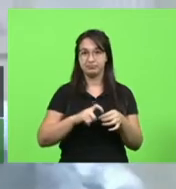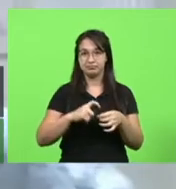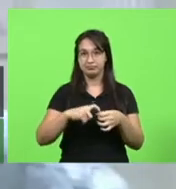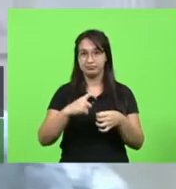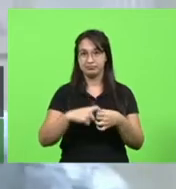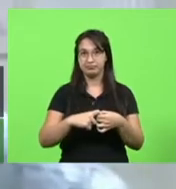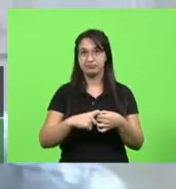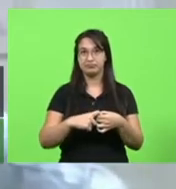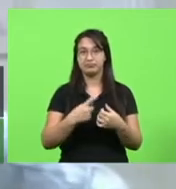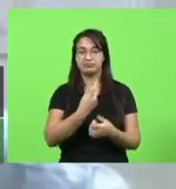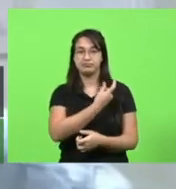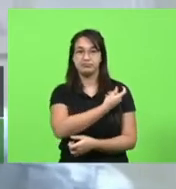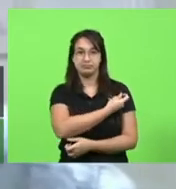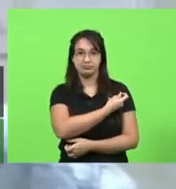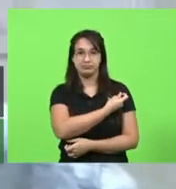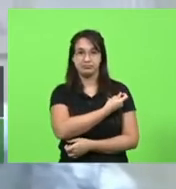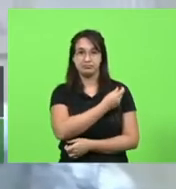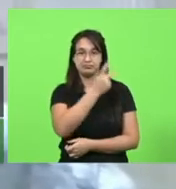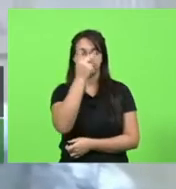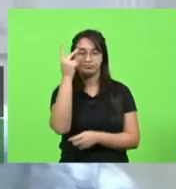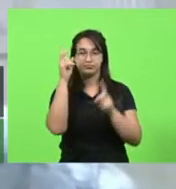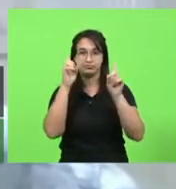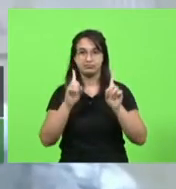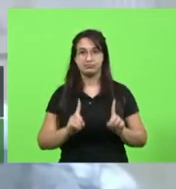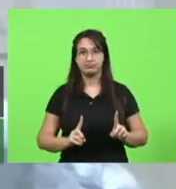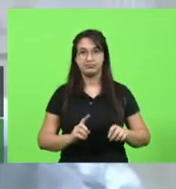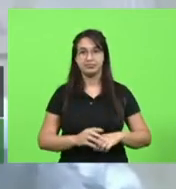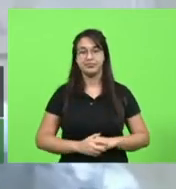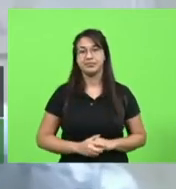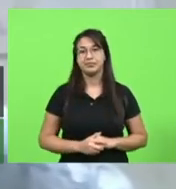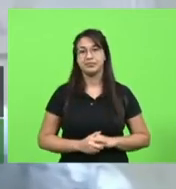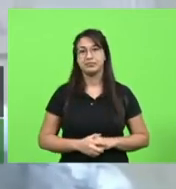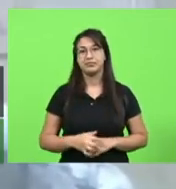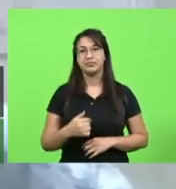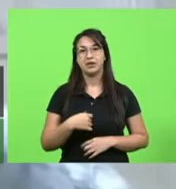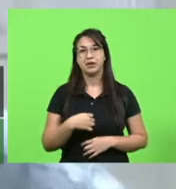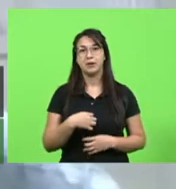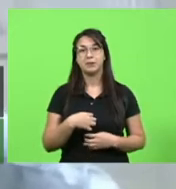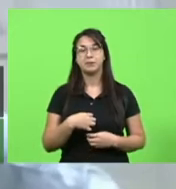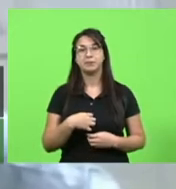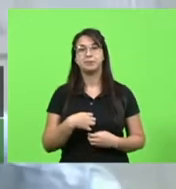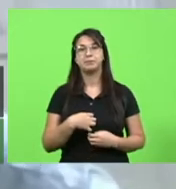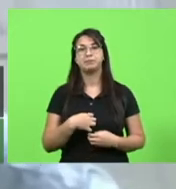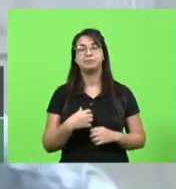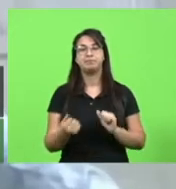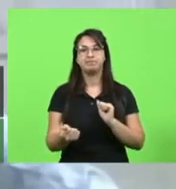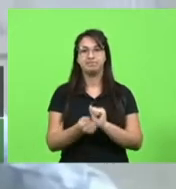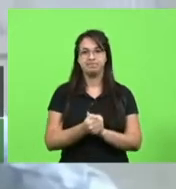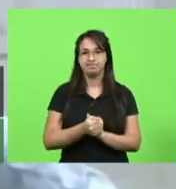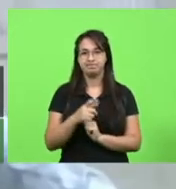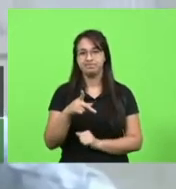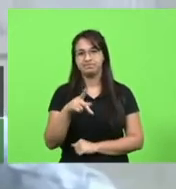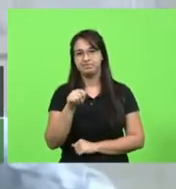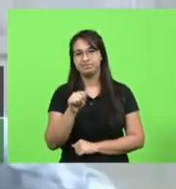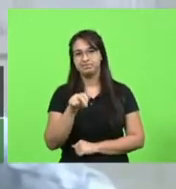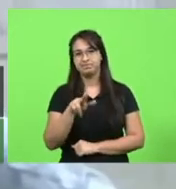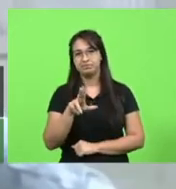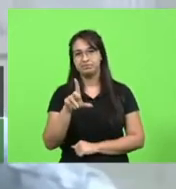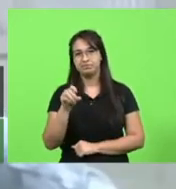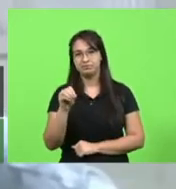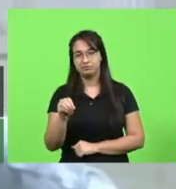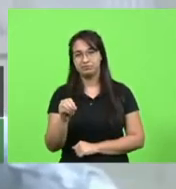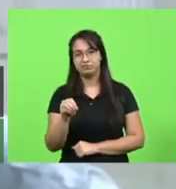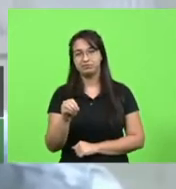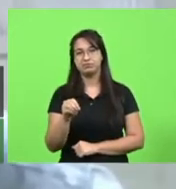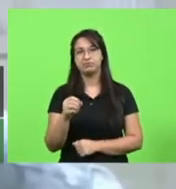das pessoas com deficiência. Me solidarizo ao Paulo em sua argumentação ao